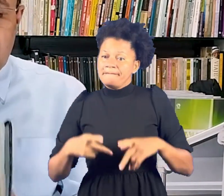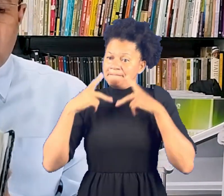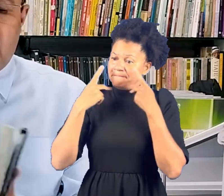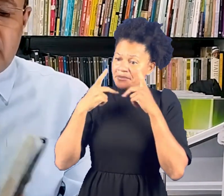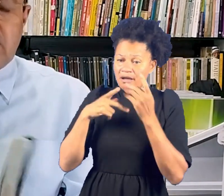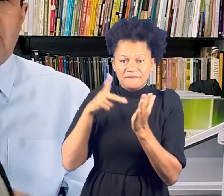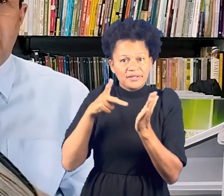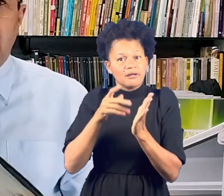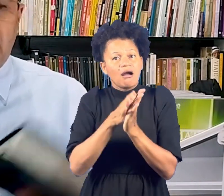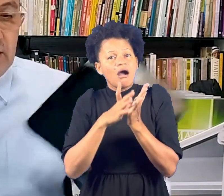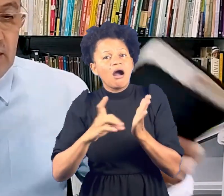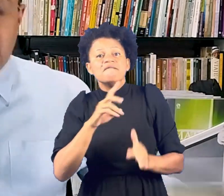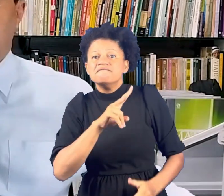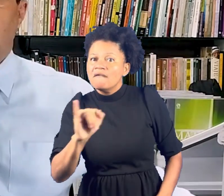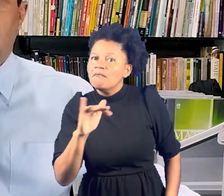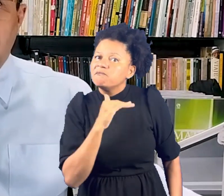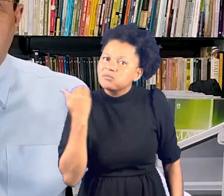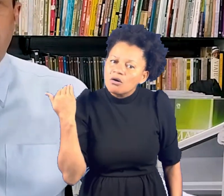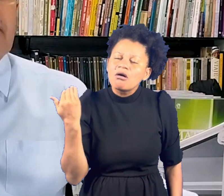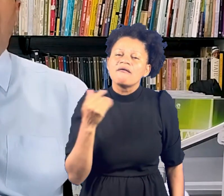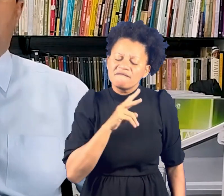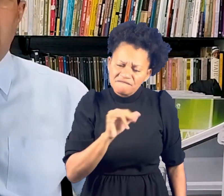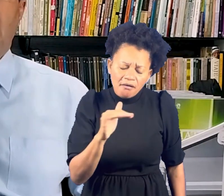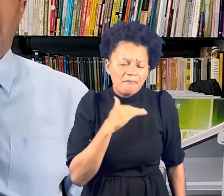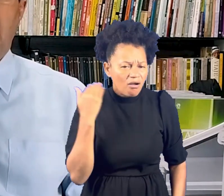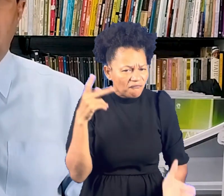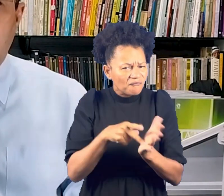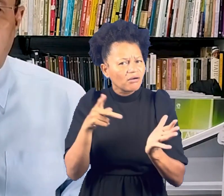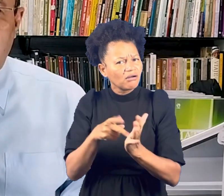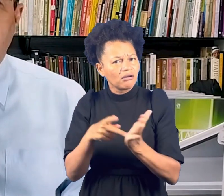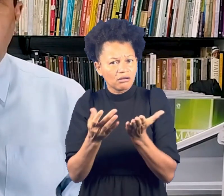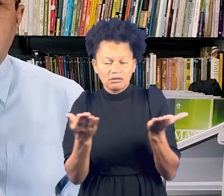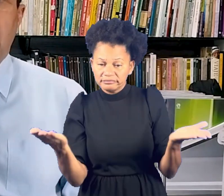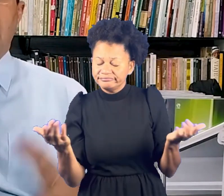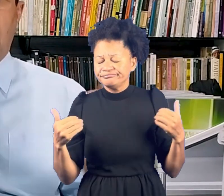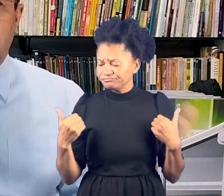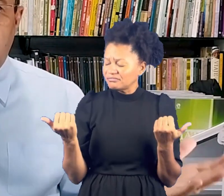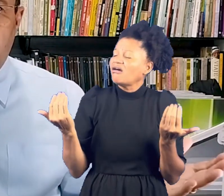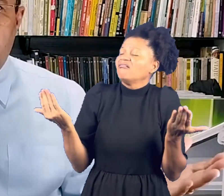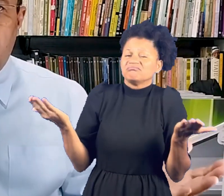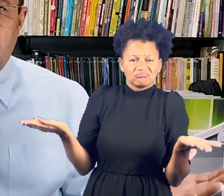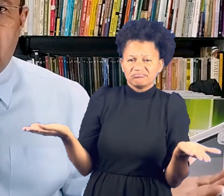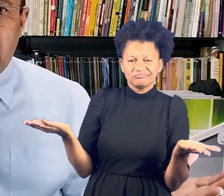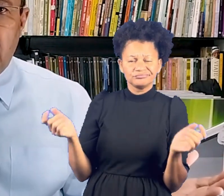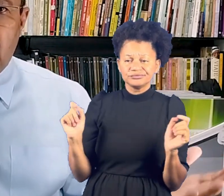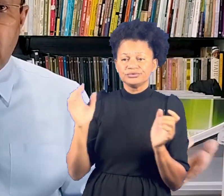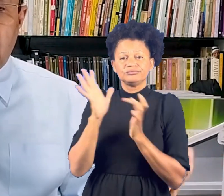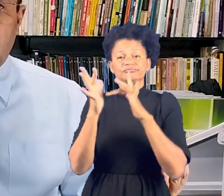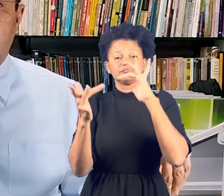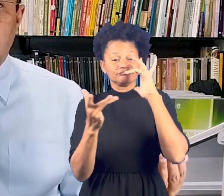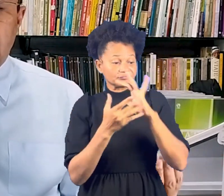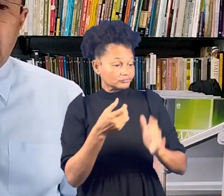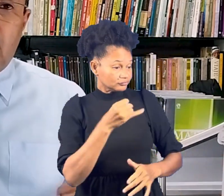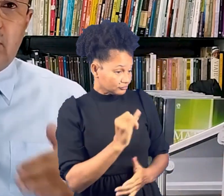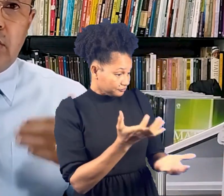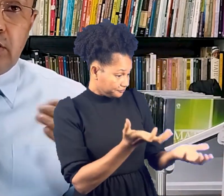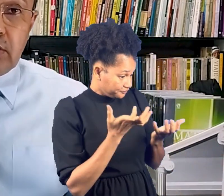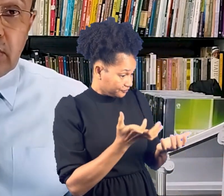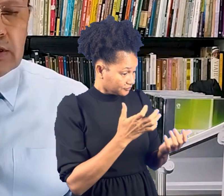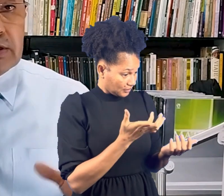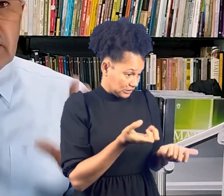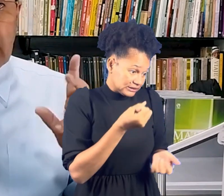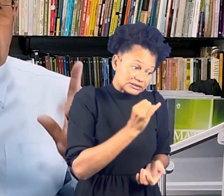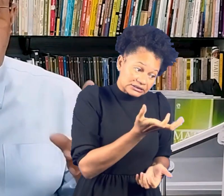quem pregar as verdades da Bíblia vai morrer mesmo. E daí? Não é? Quando Jesus disse, se